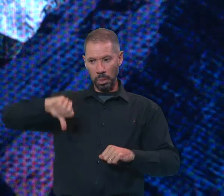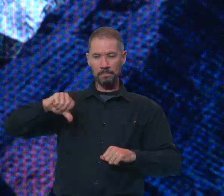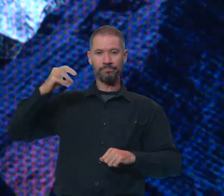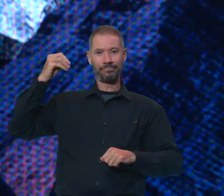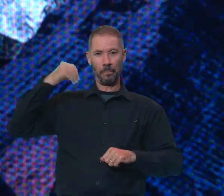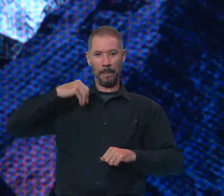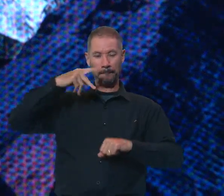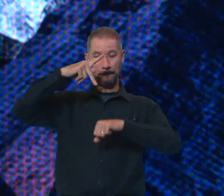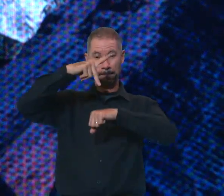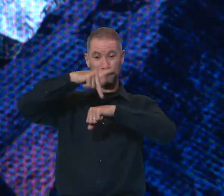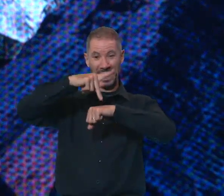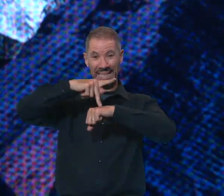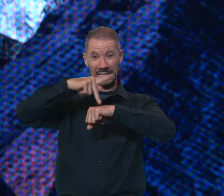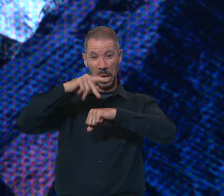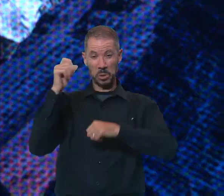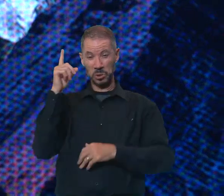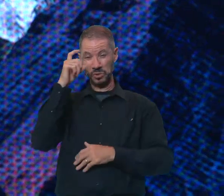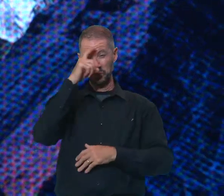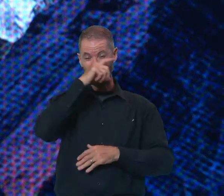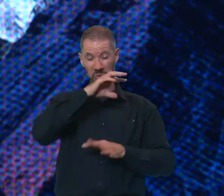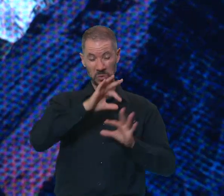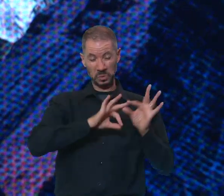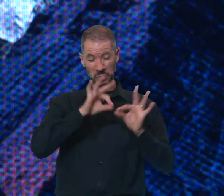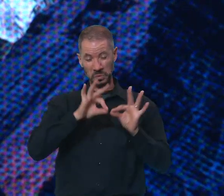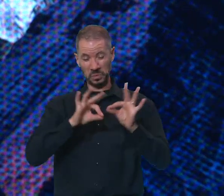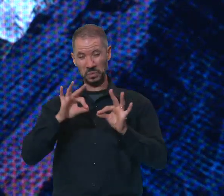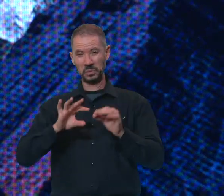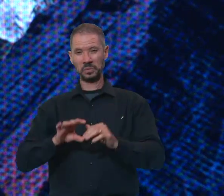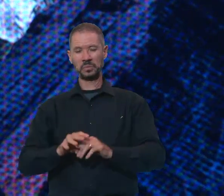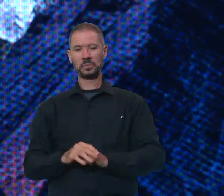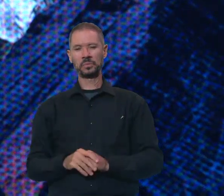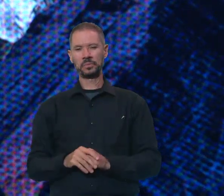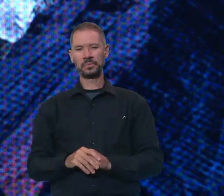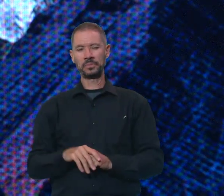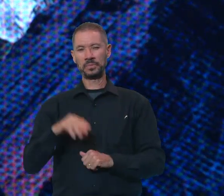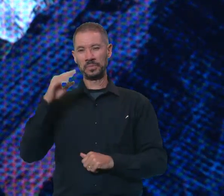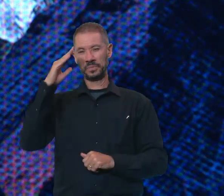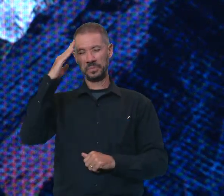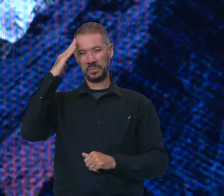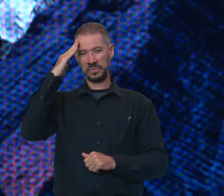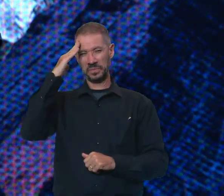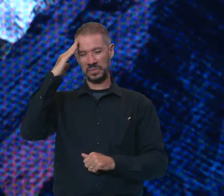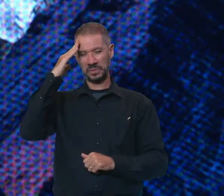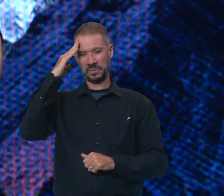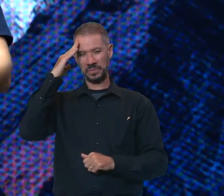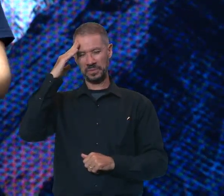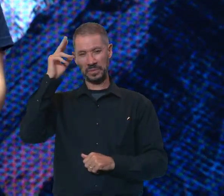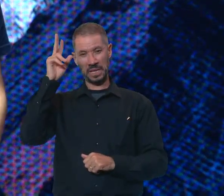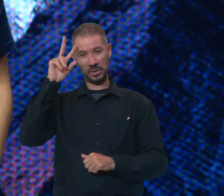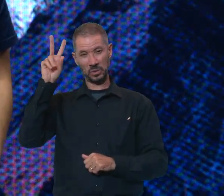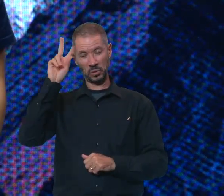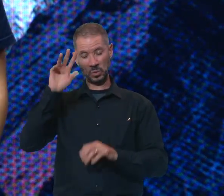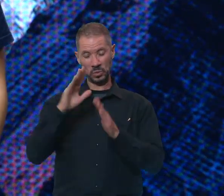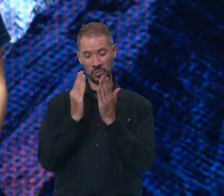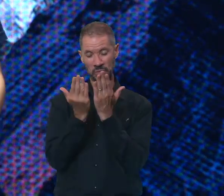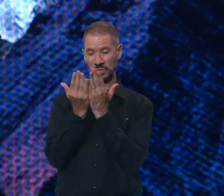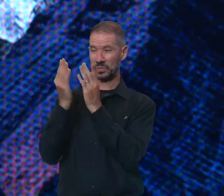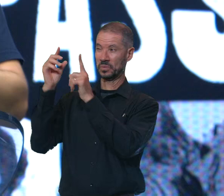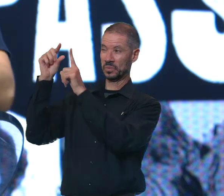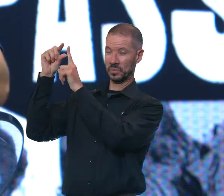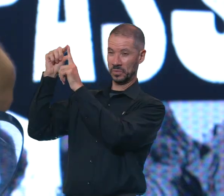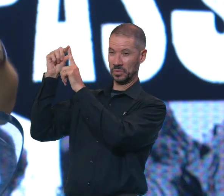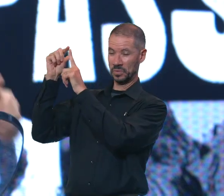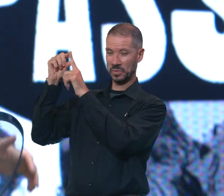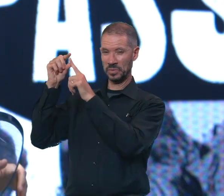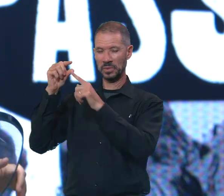que essas pedras são tão difíceis de lidar. E sabe, Quando eu olho para a história bíblica, a gente vê uma